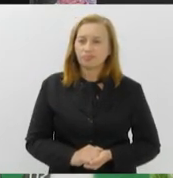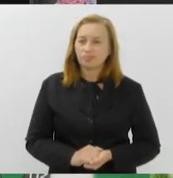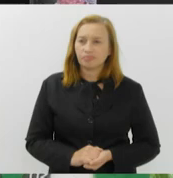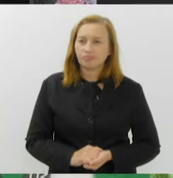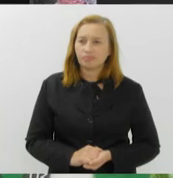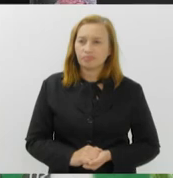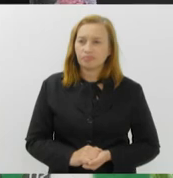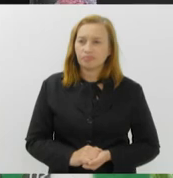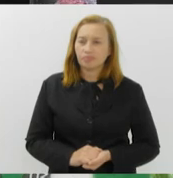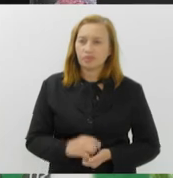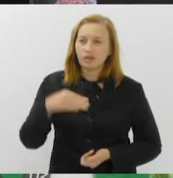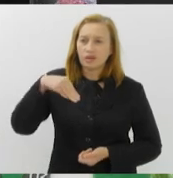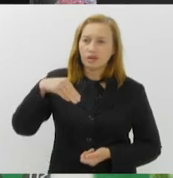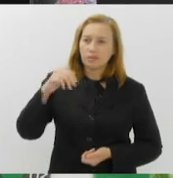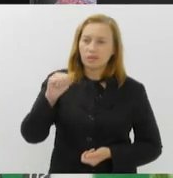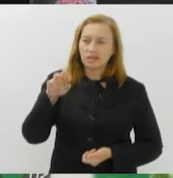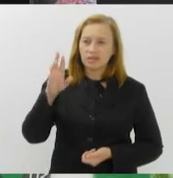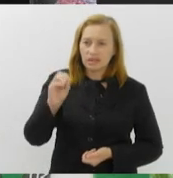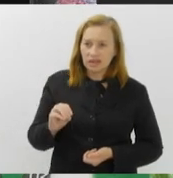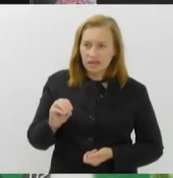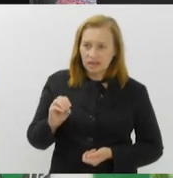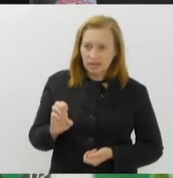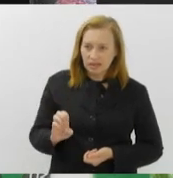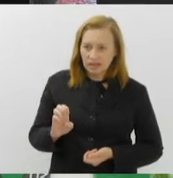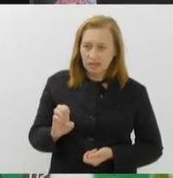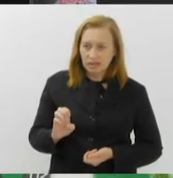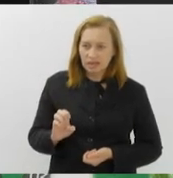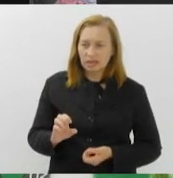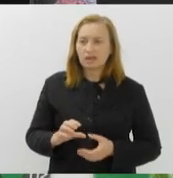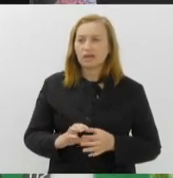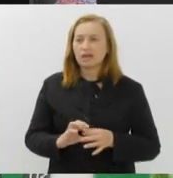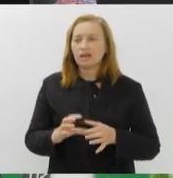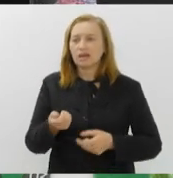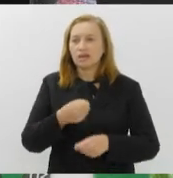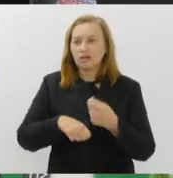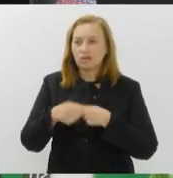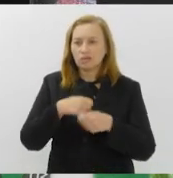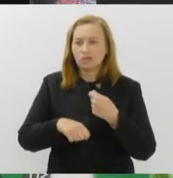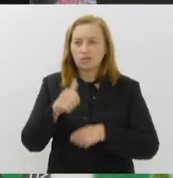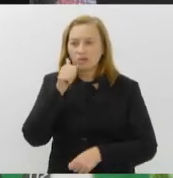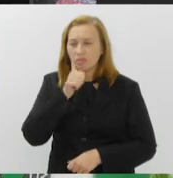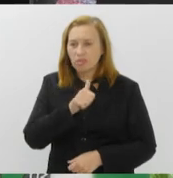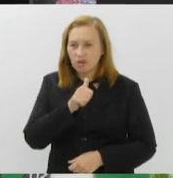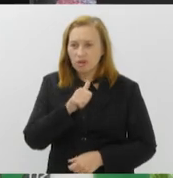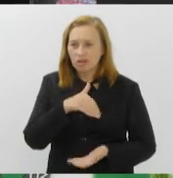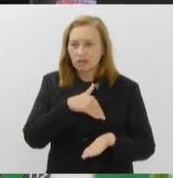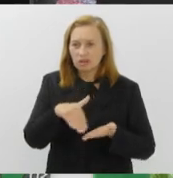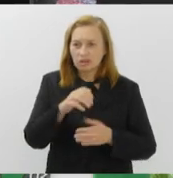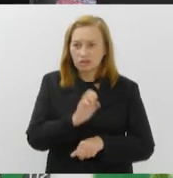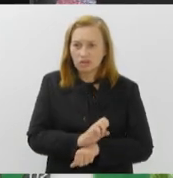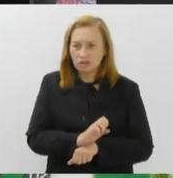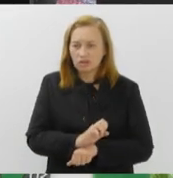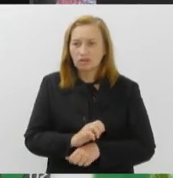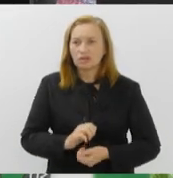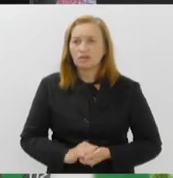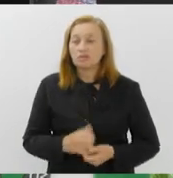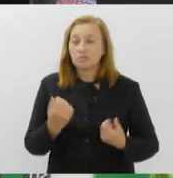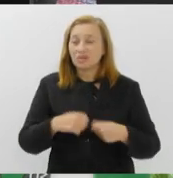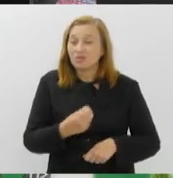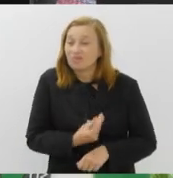a senhora Marcele Porto, da Superintendência de Autonomia Econômica da Mulher, da Secretaria de Estado, ela teve